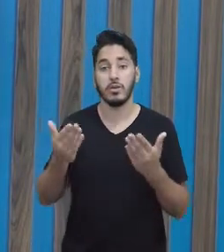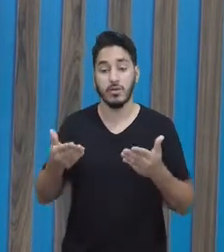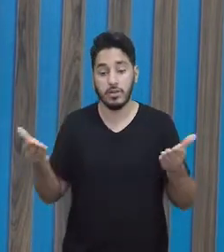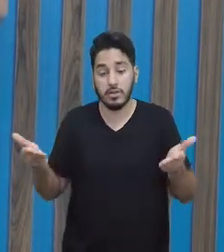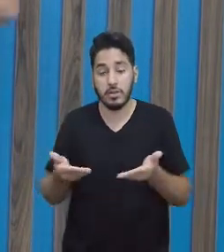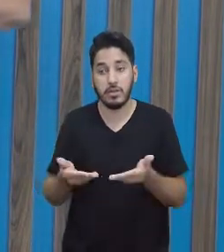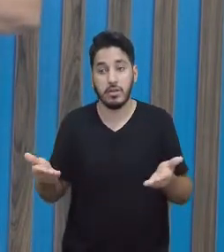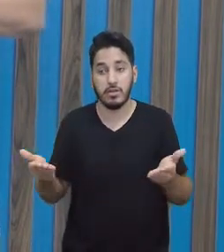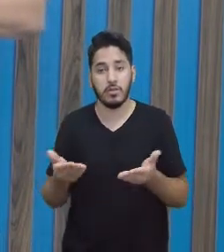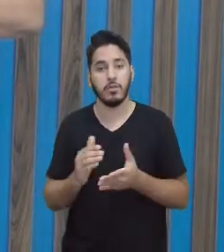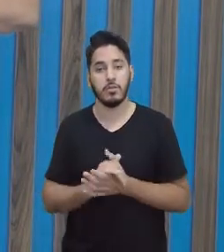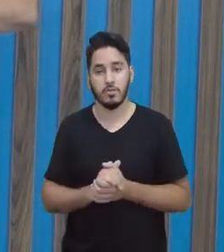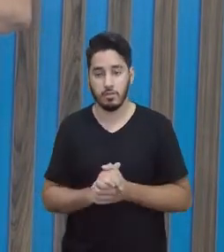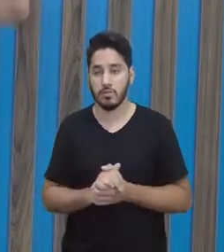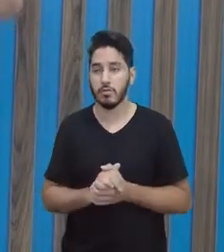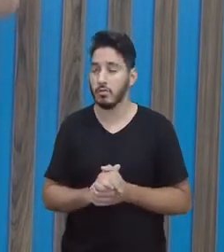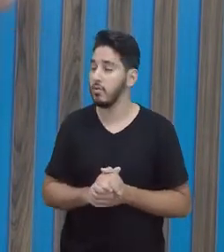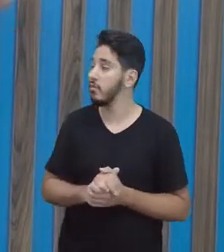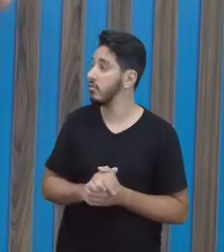agora, um estilo, né,